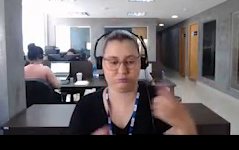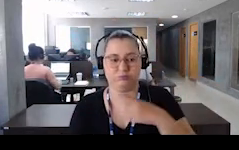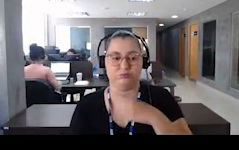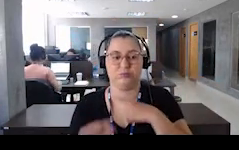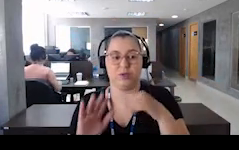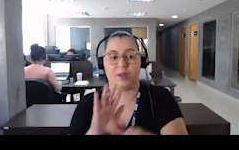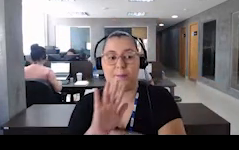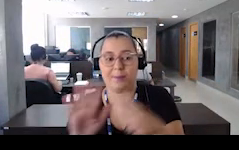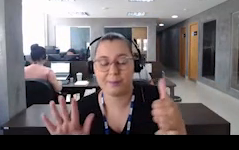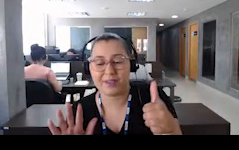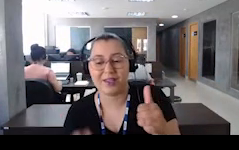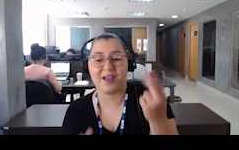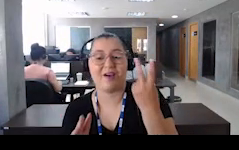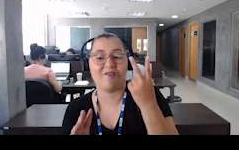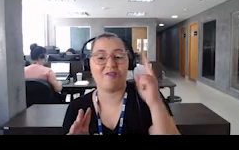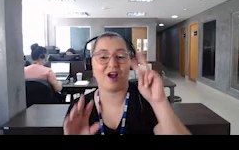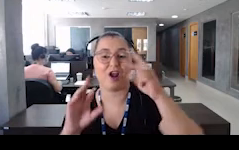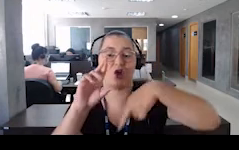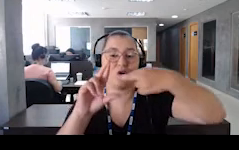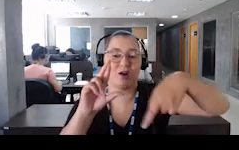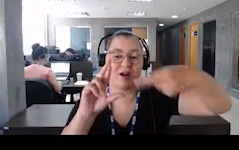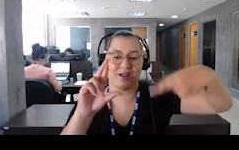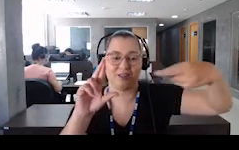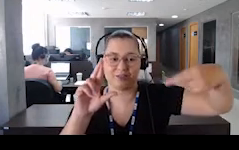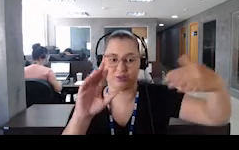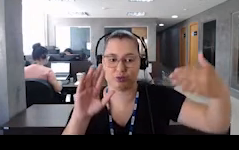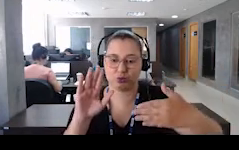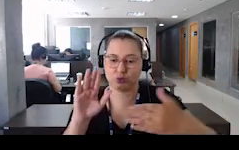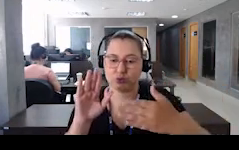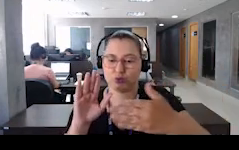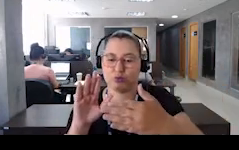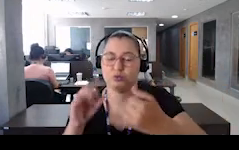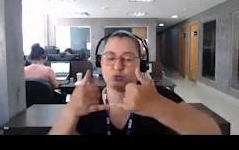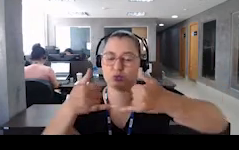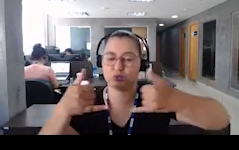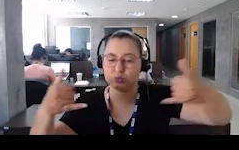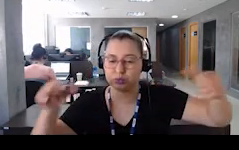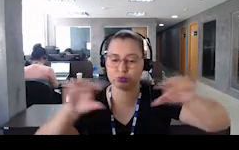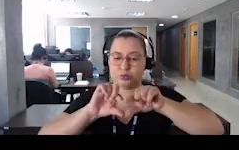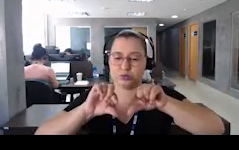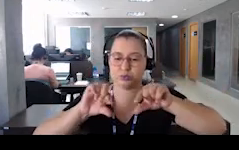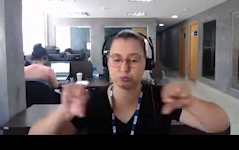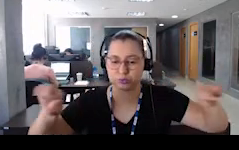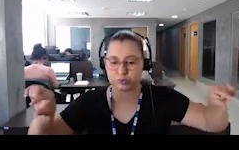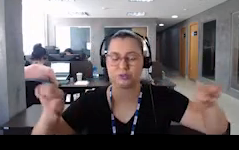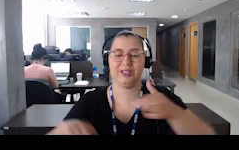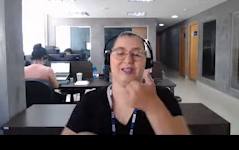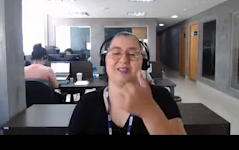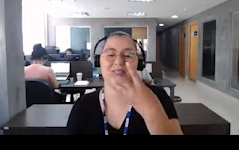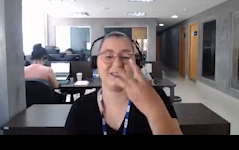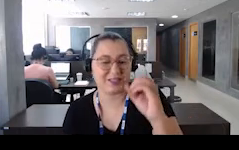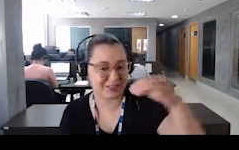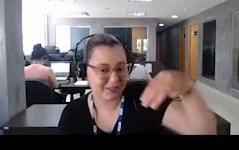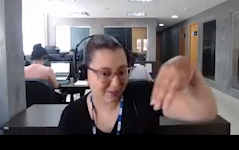valores. Primeira questão, valor da resistência do condutor de cobre, 6 milímetros e comprimento